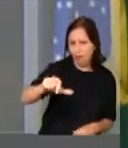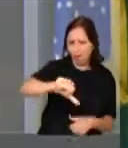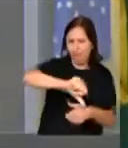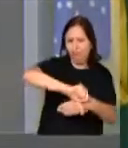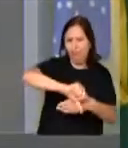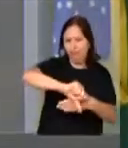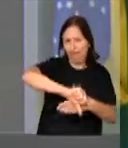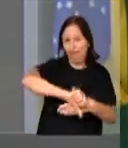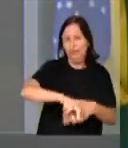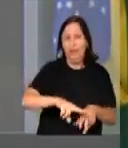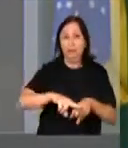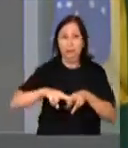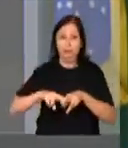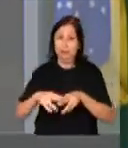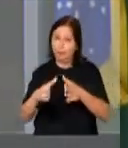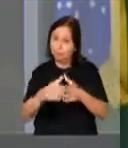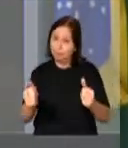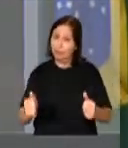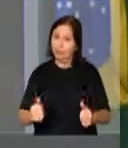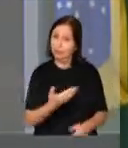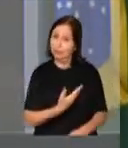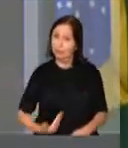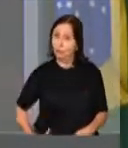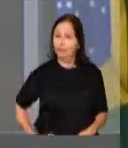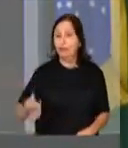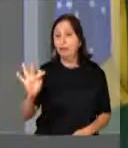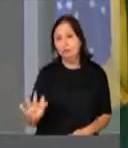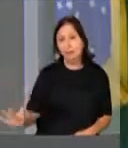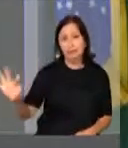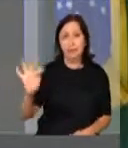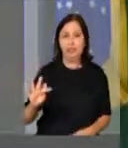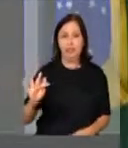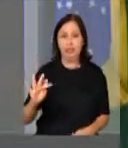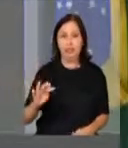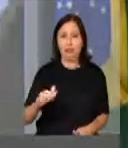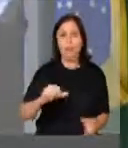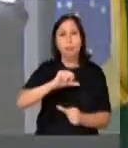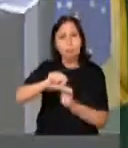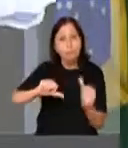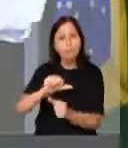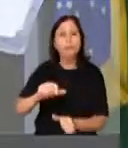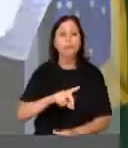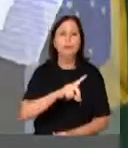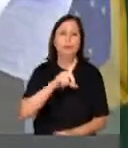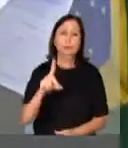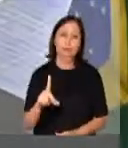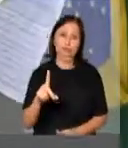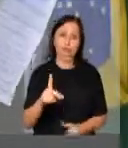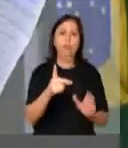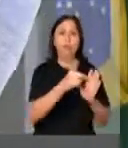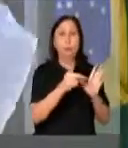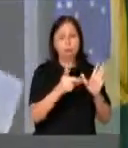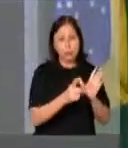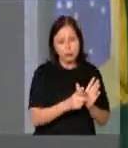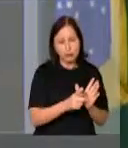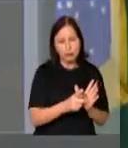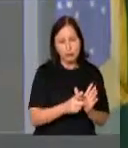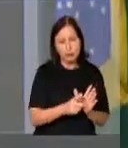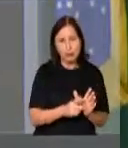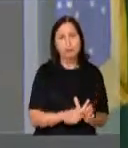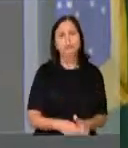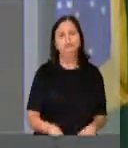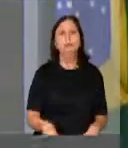governo. Então a gente faz um apelo ao governo federal que ele retroaja, mantenha o decreto do jeito que está,